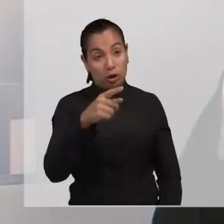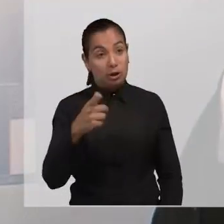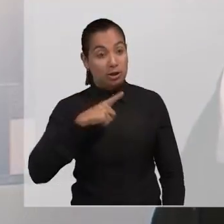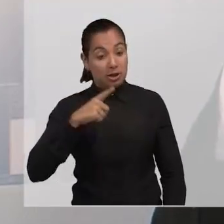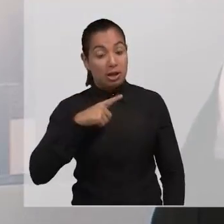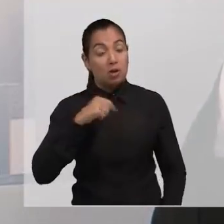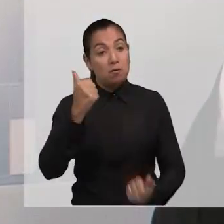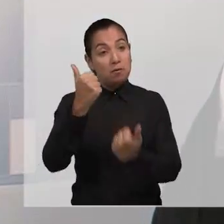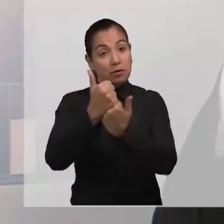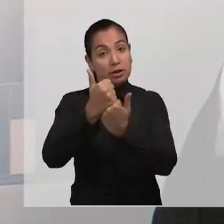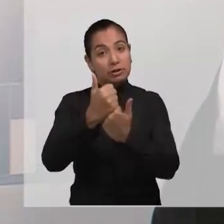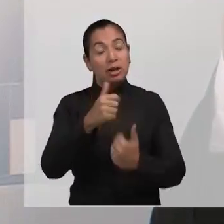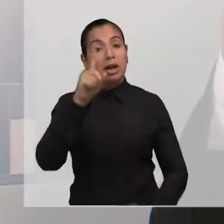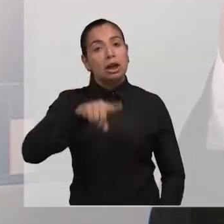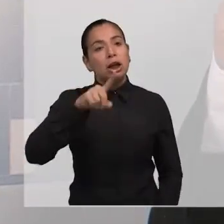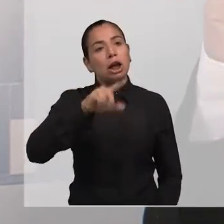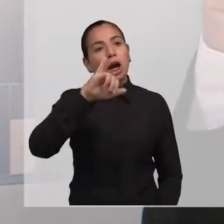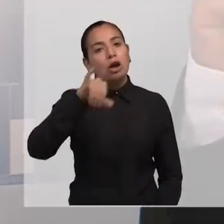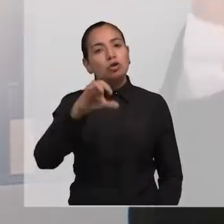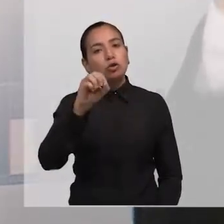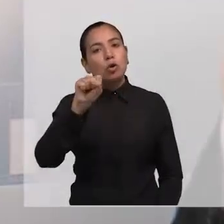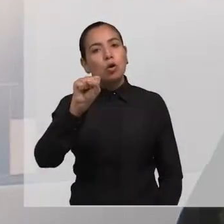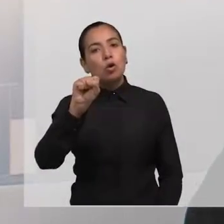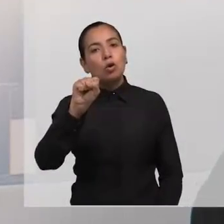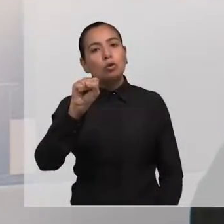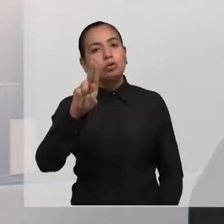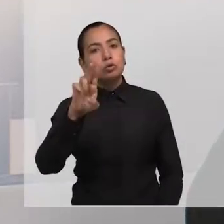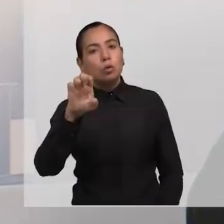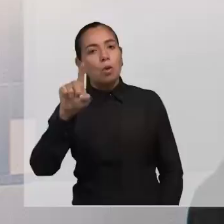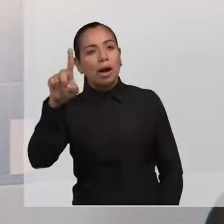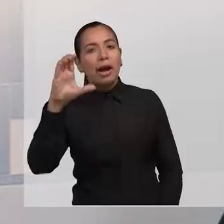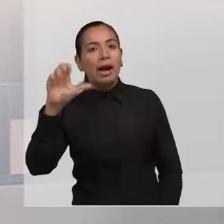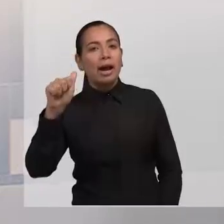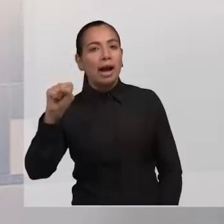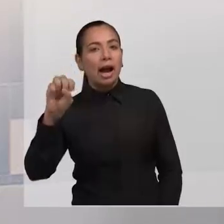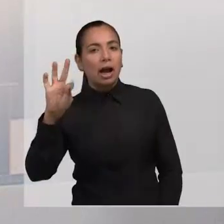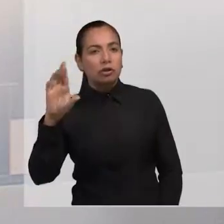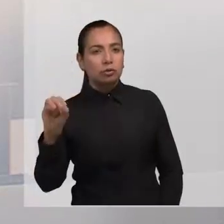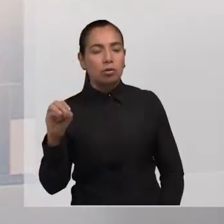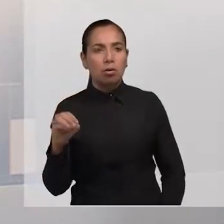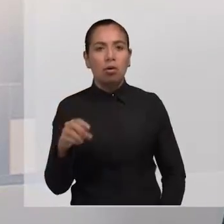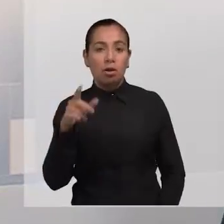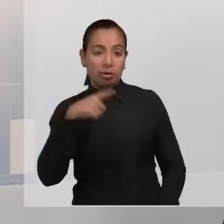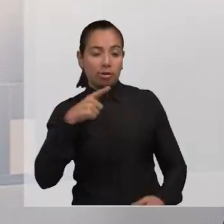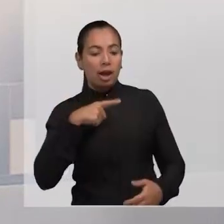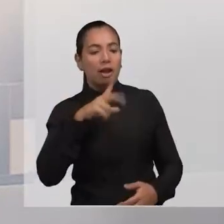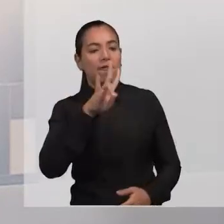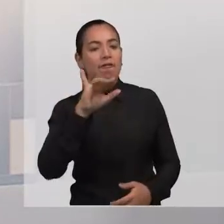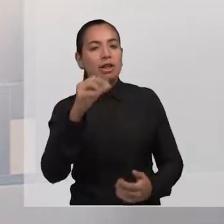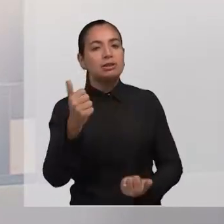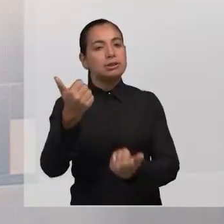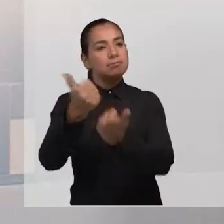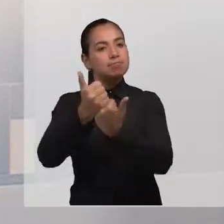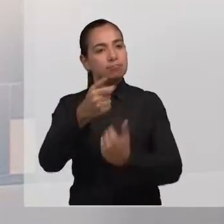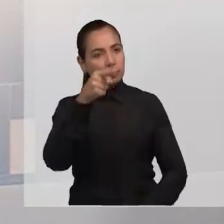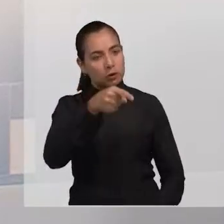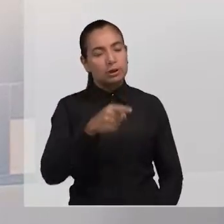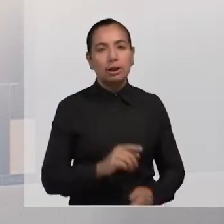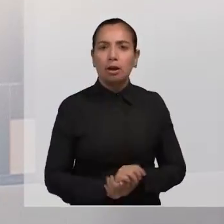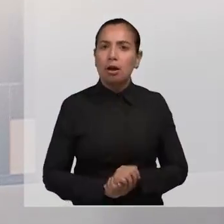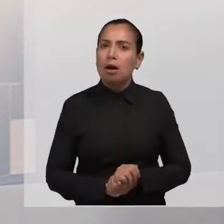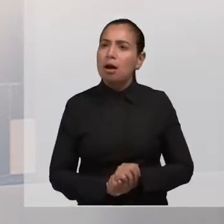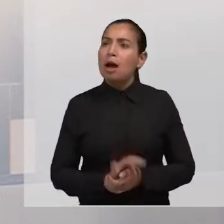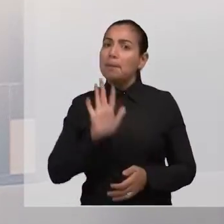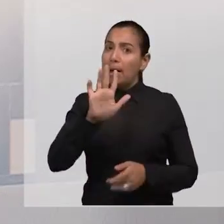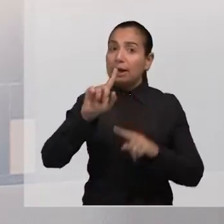Castro. José de Castro não aceita. Não aceita, escreve uma carta, literalmente faz com